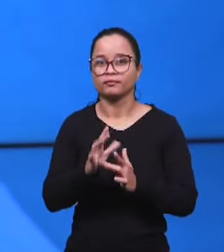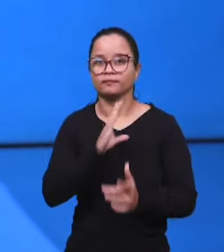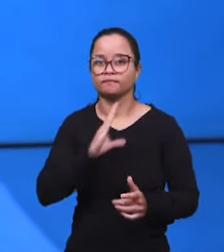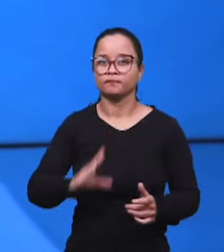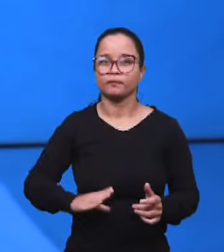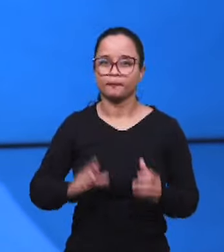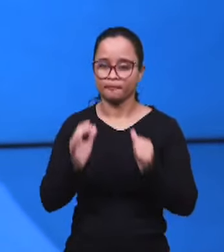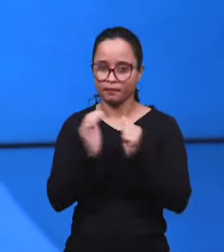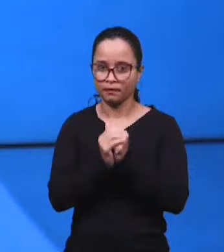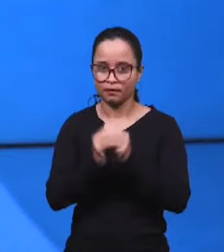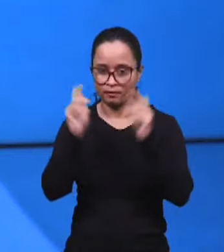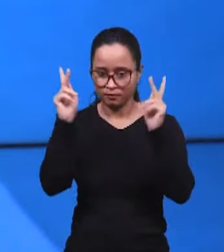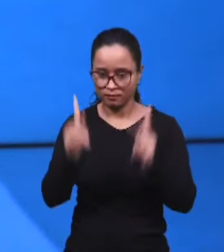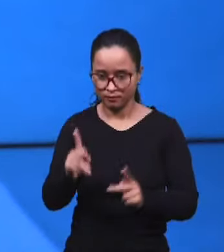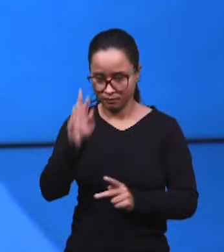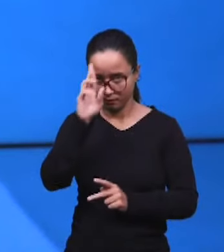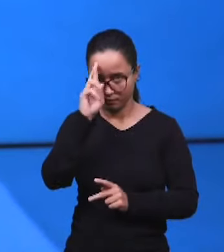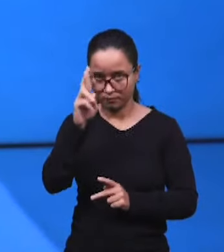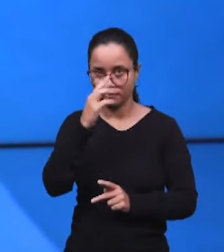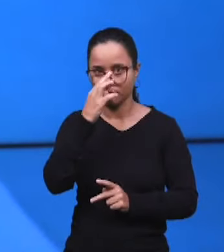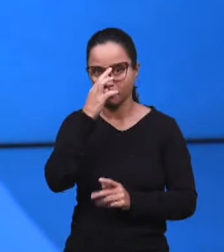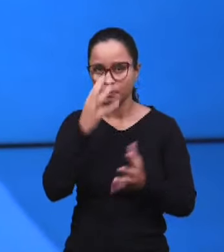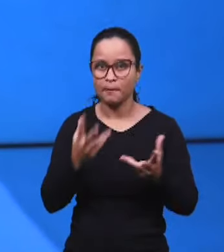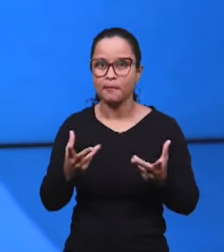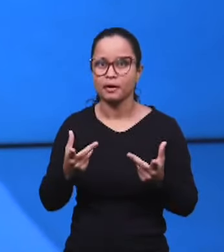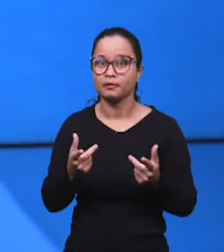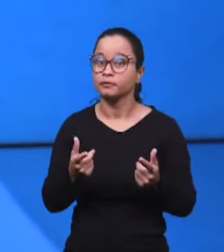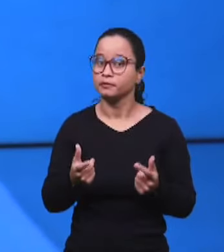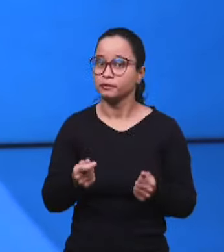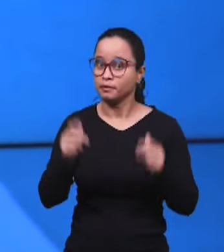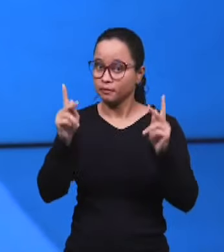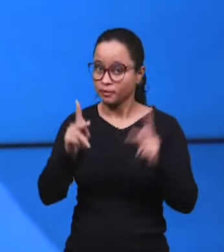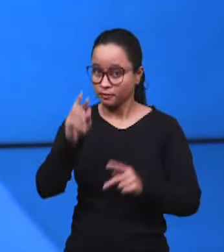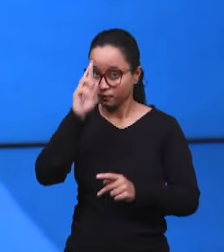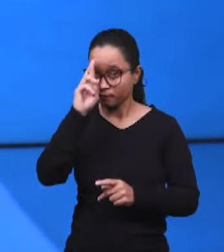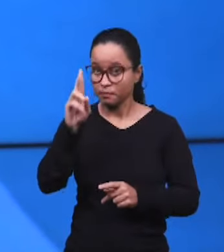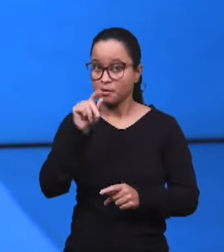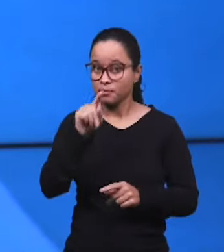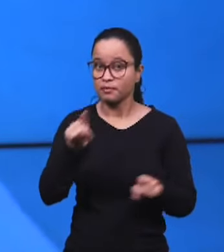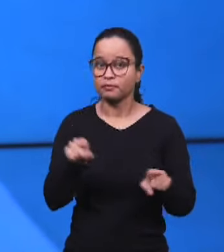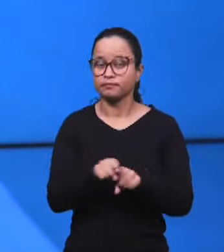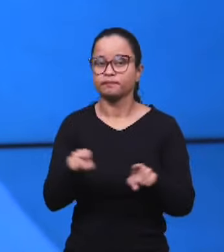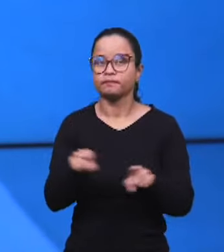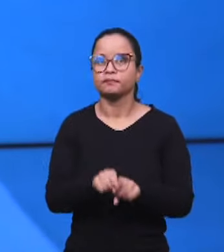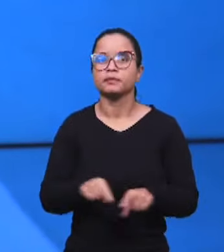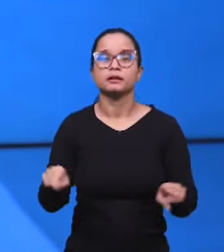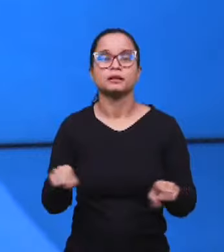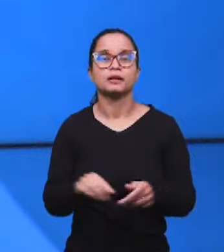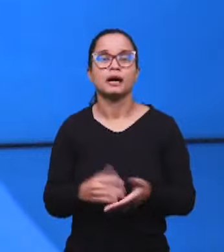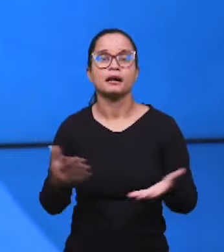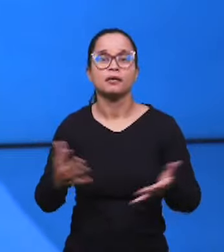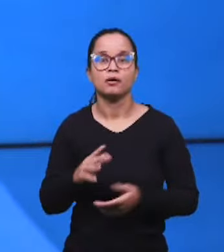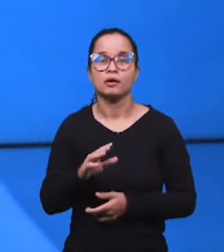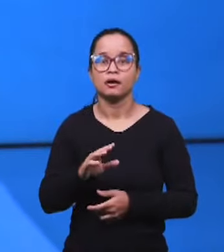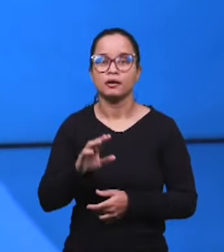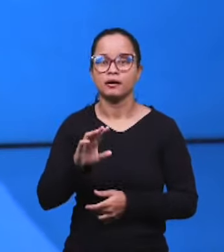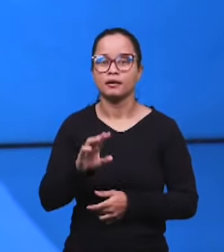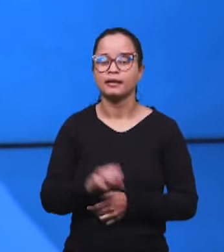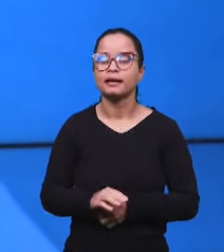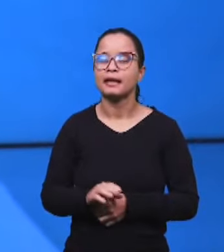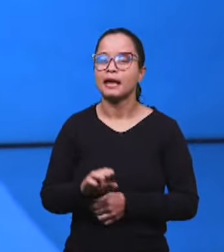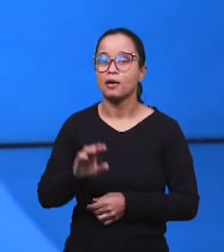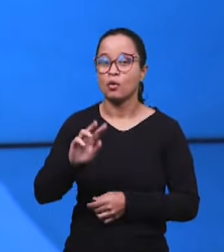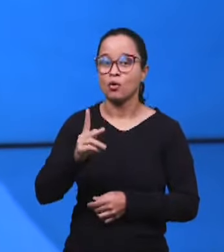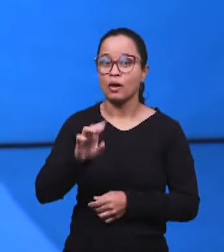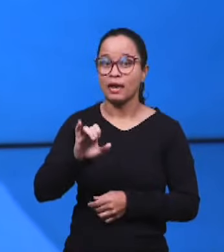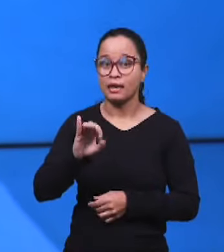né? Amém. A paz do Senhor, viu? Que maravilha. A paz do Senhor para você também. E também o Heitor, que palavra boa, né?